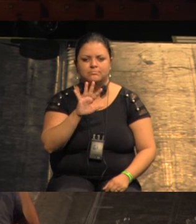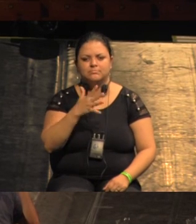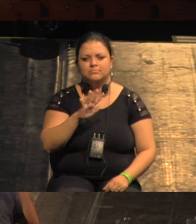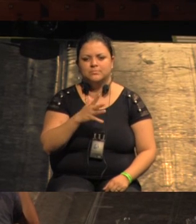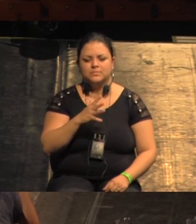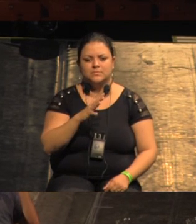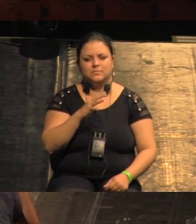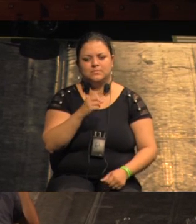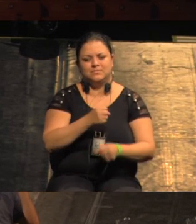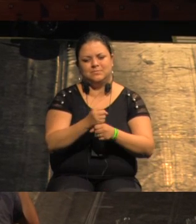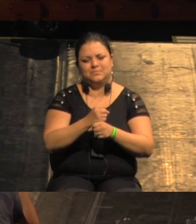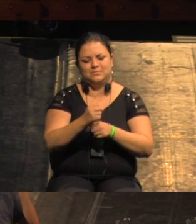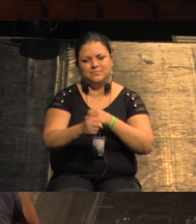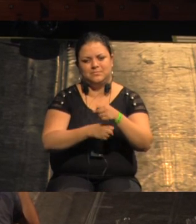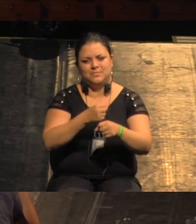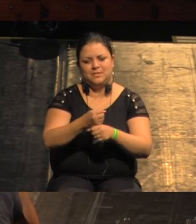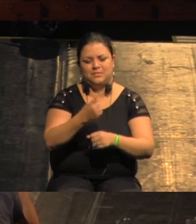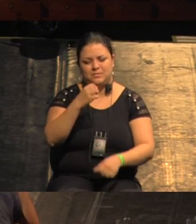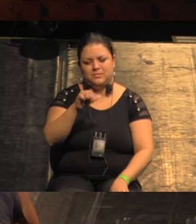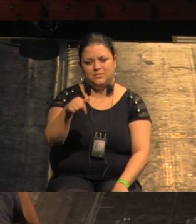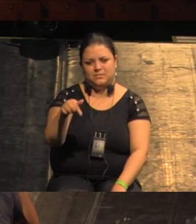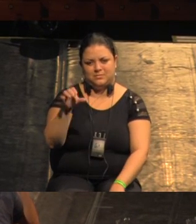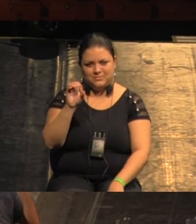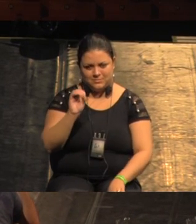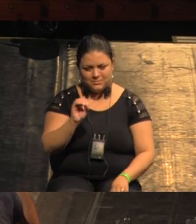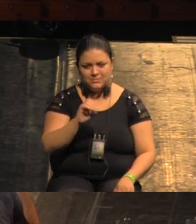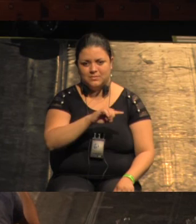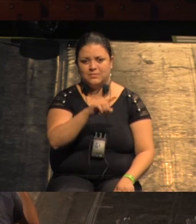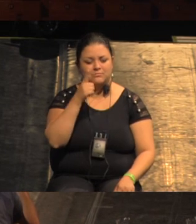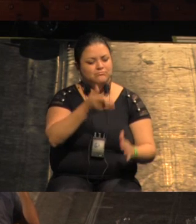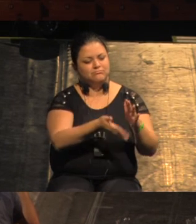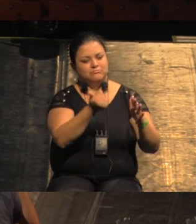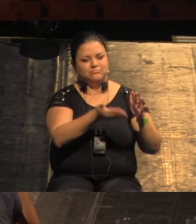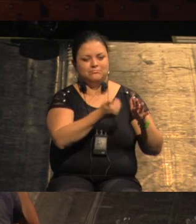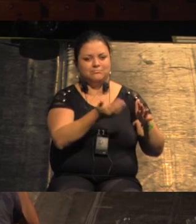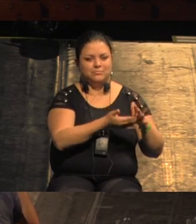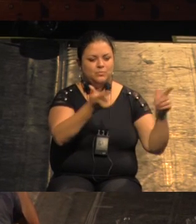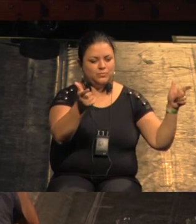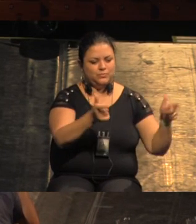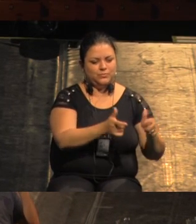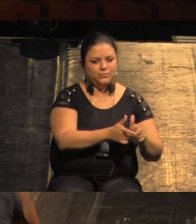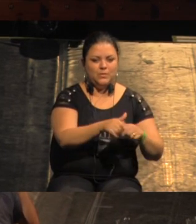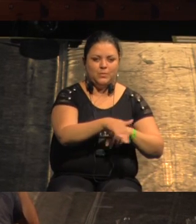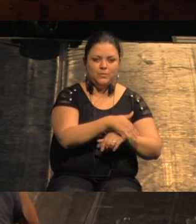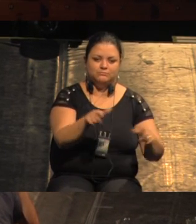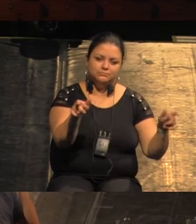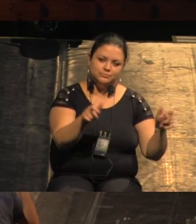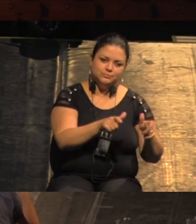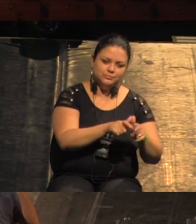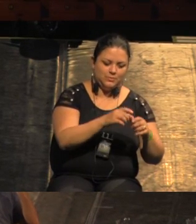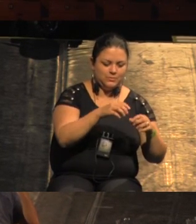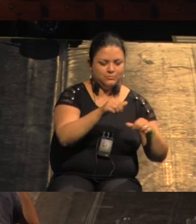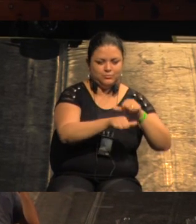capacidade de ação, passaram-se na meados da década de 70, apenas 30 ruas pedestrianizadas. Estou falando isso por quê?